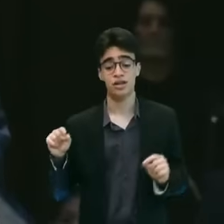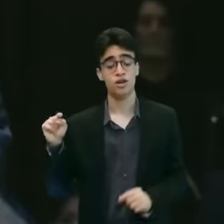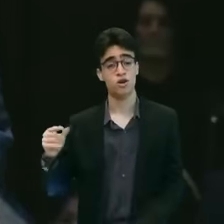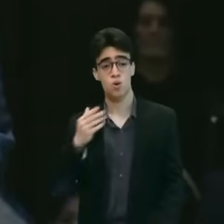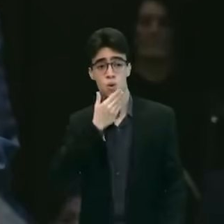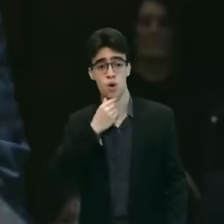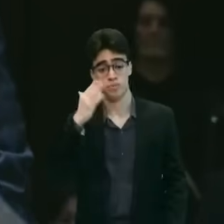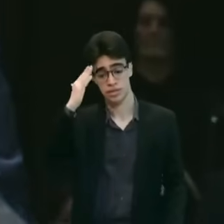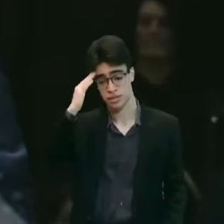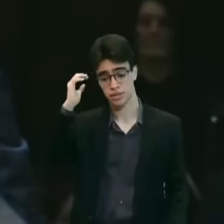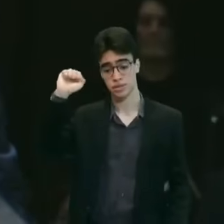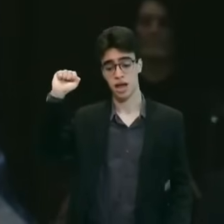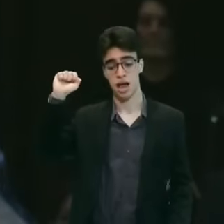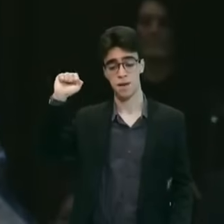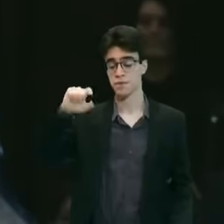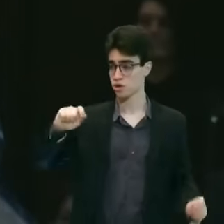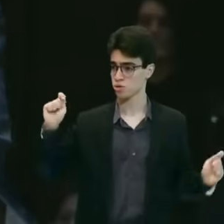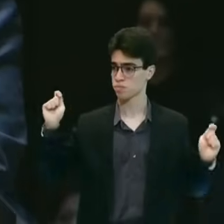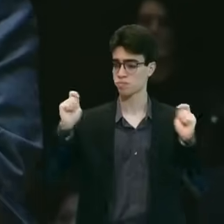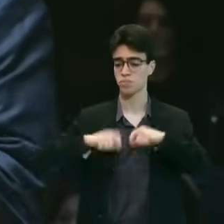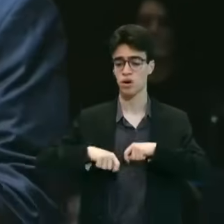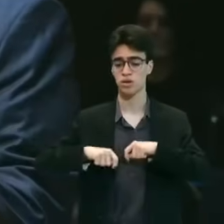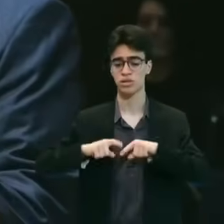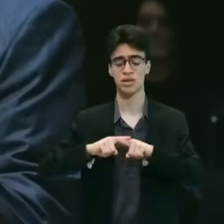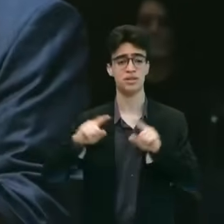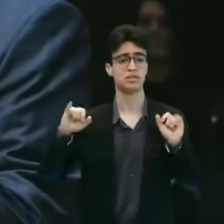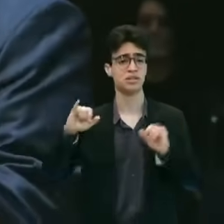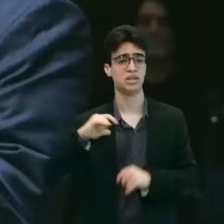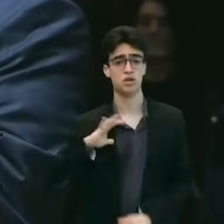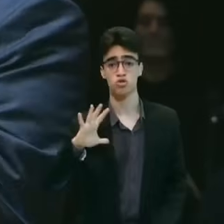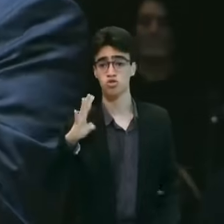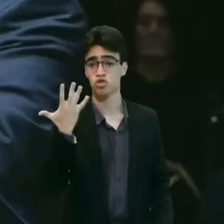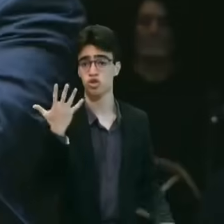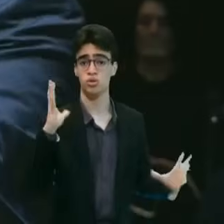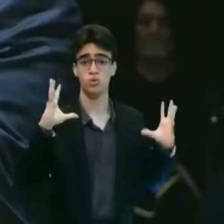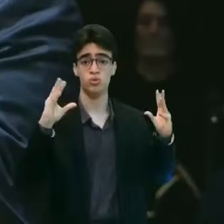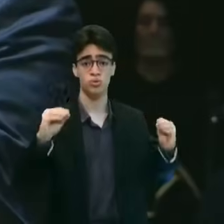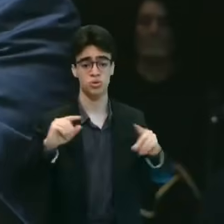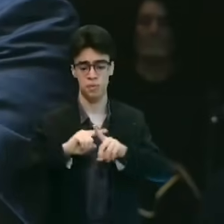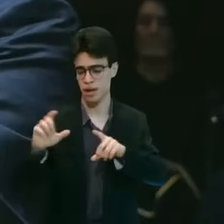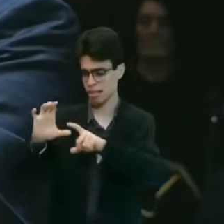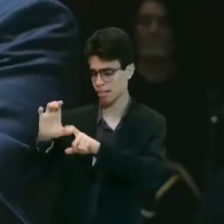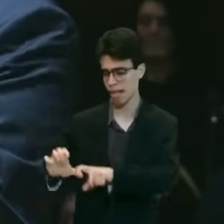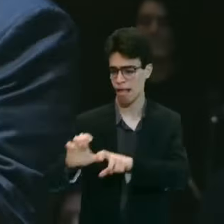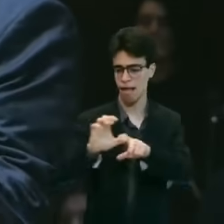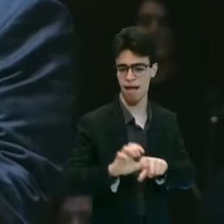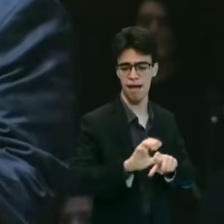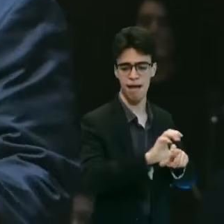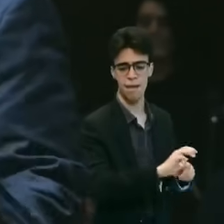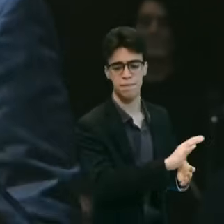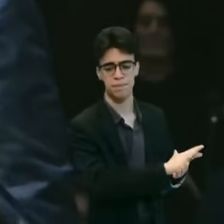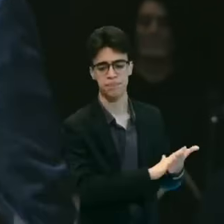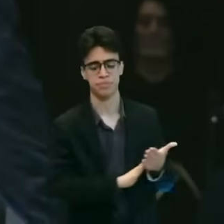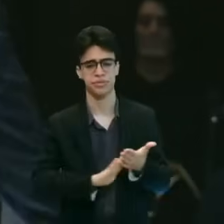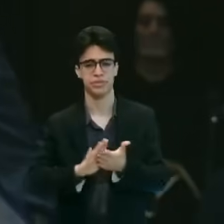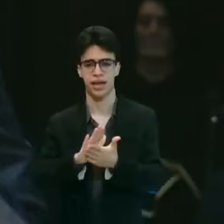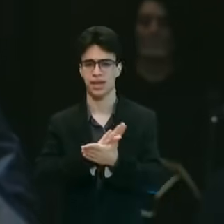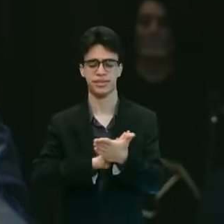sábio, tão capaz, que pode resolver tudo e não depender de nada e nem de ninguém.